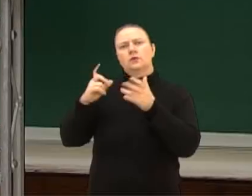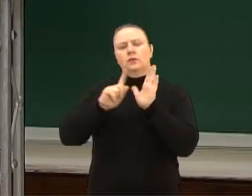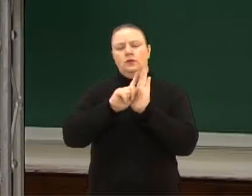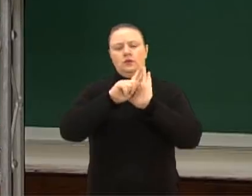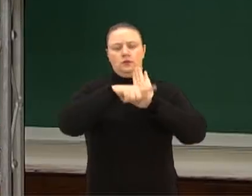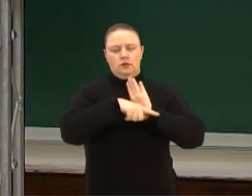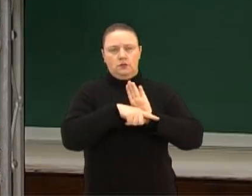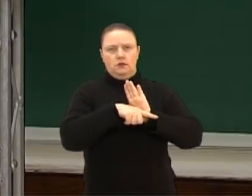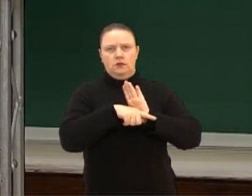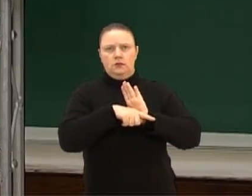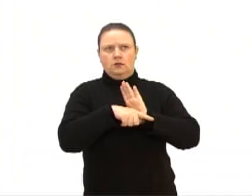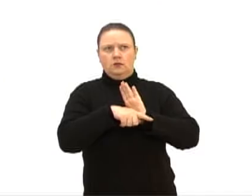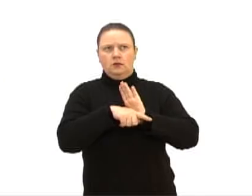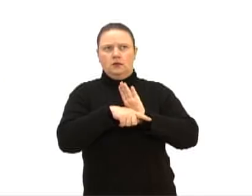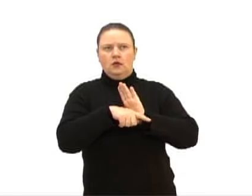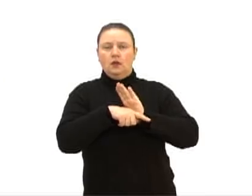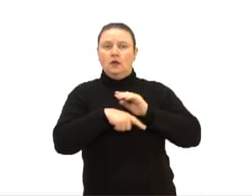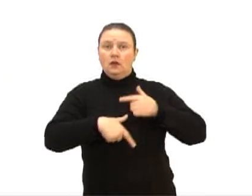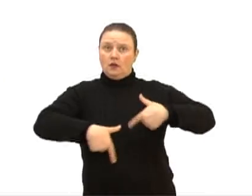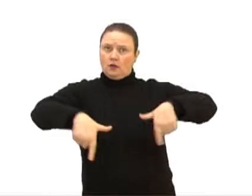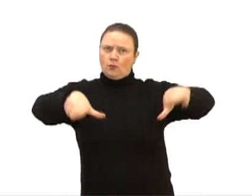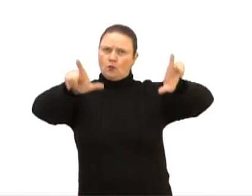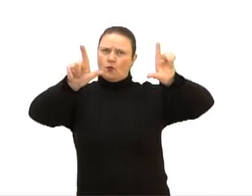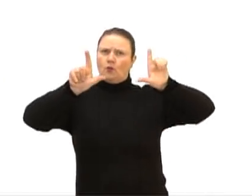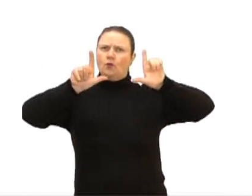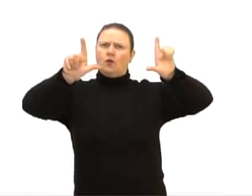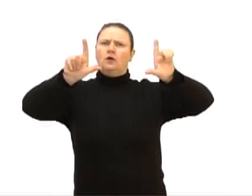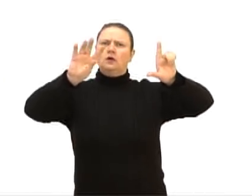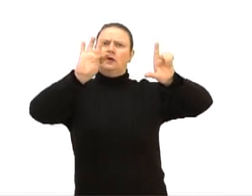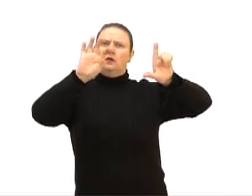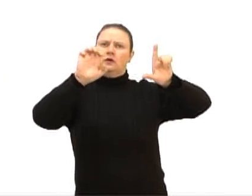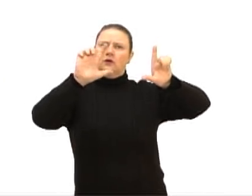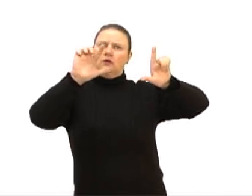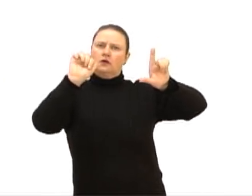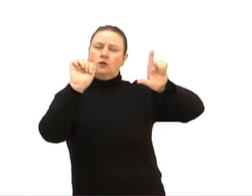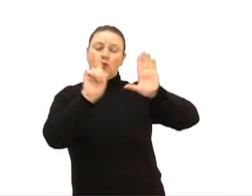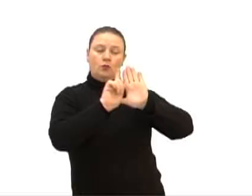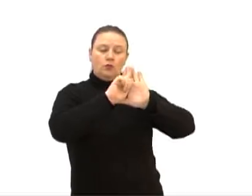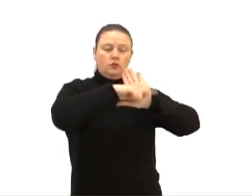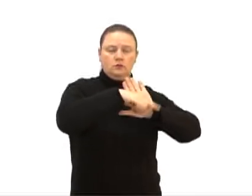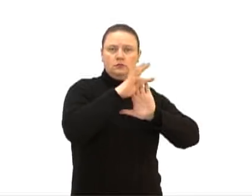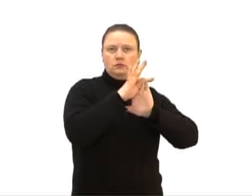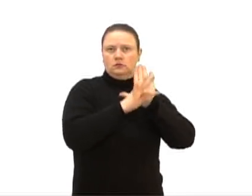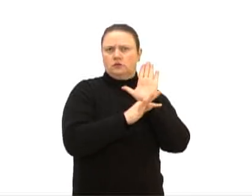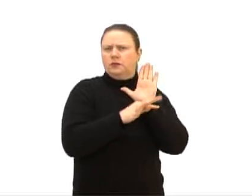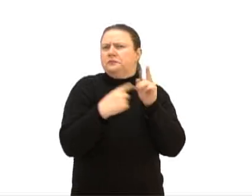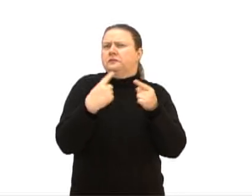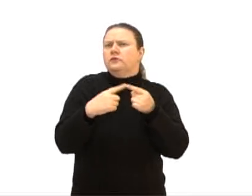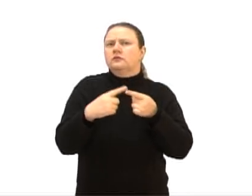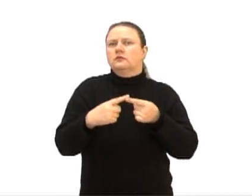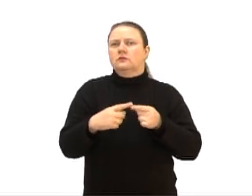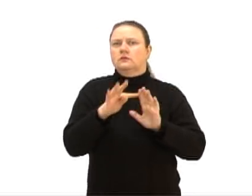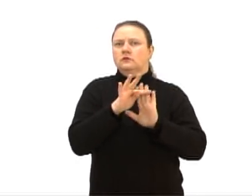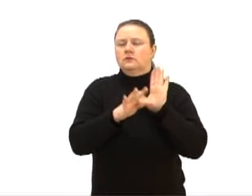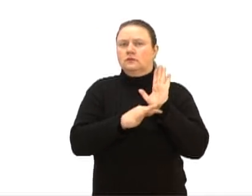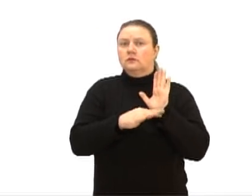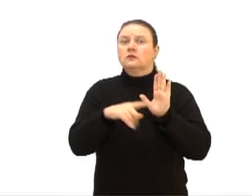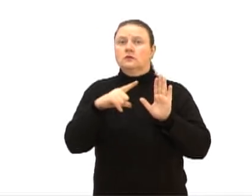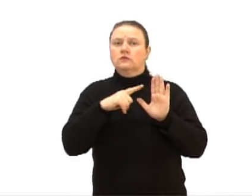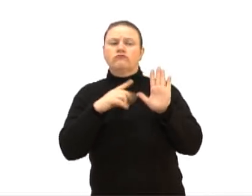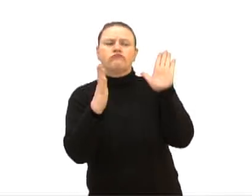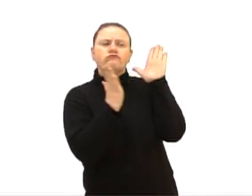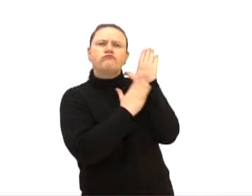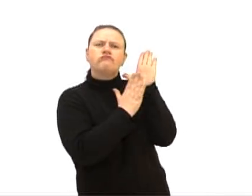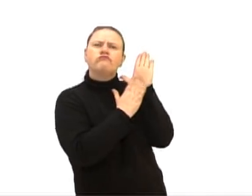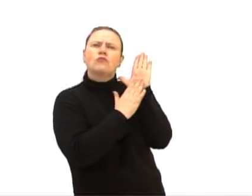gênero, tá? A tela é considerada um gênero textual. Por quê? Porque existem nela